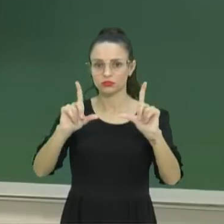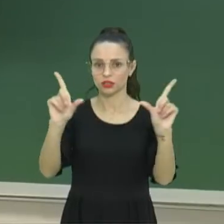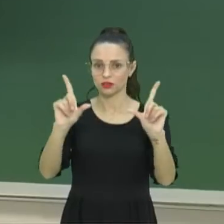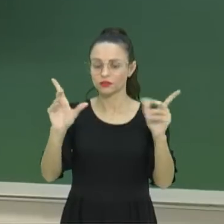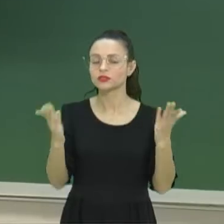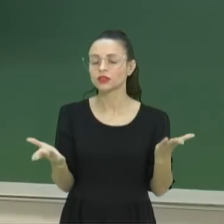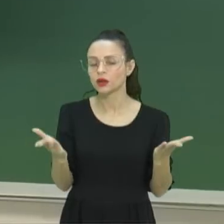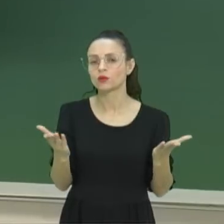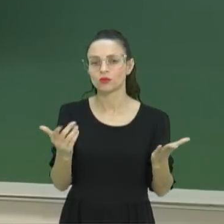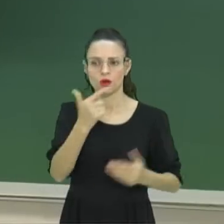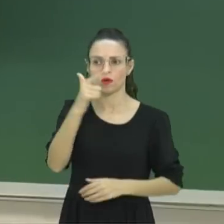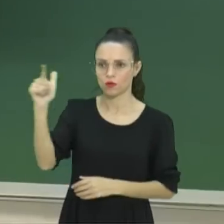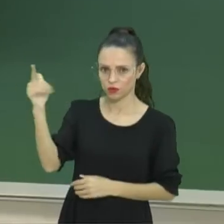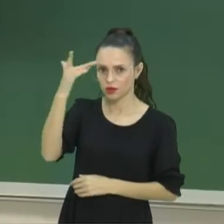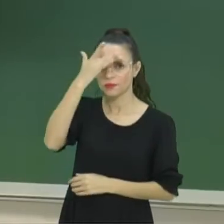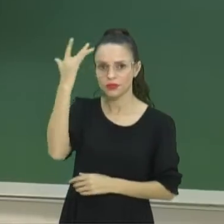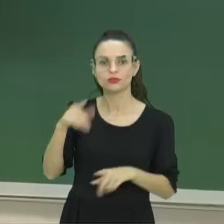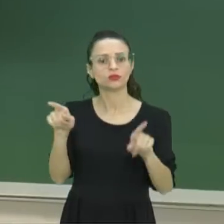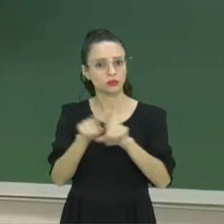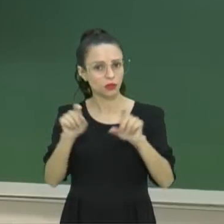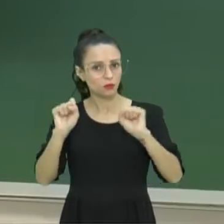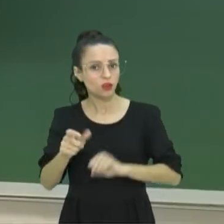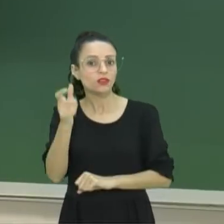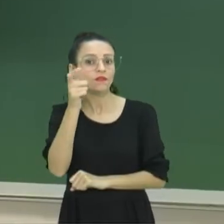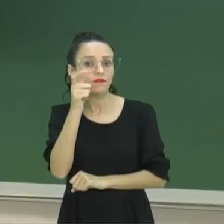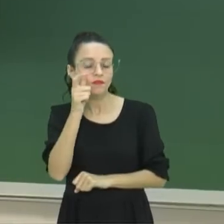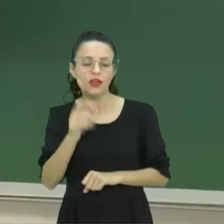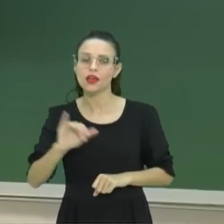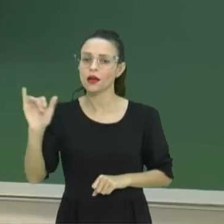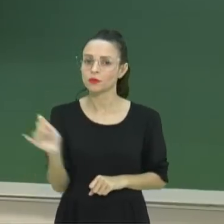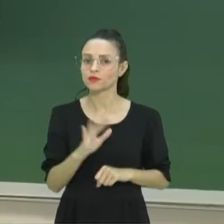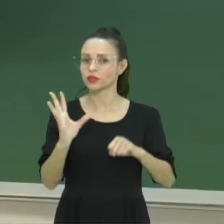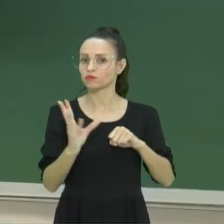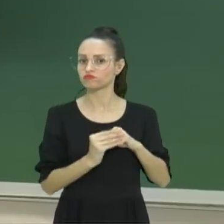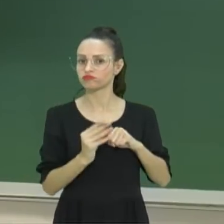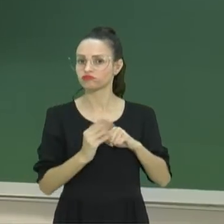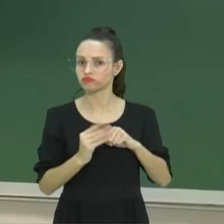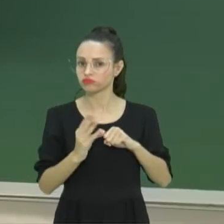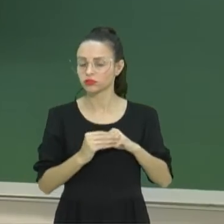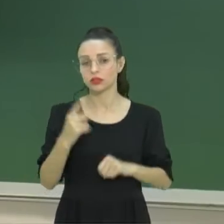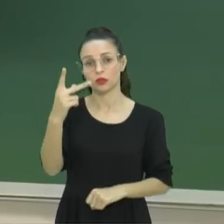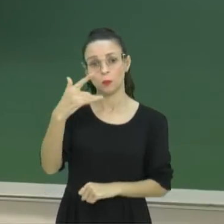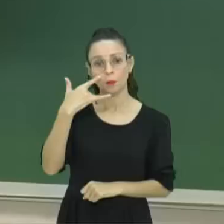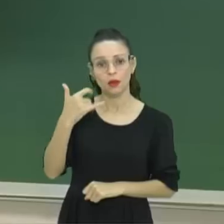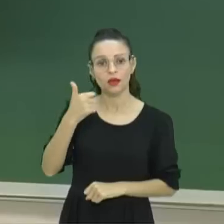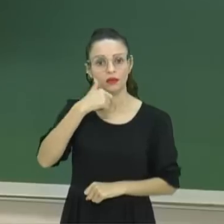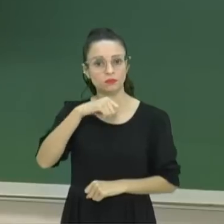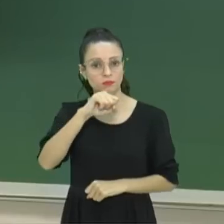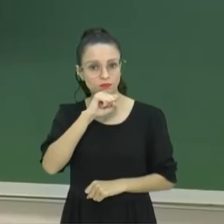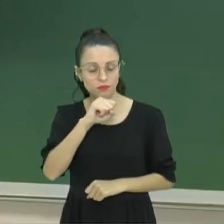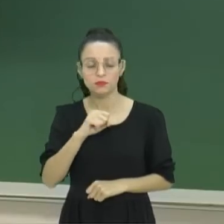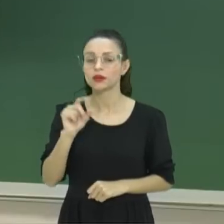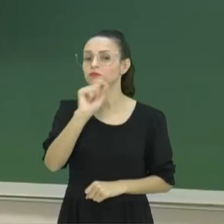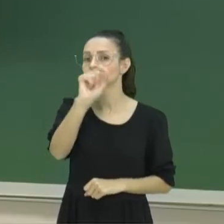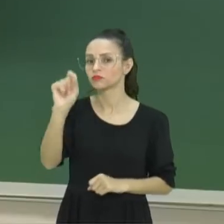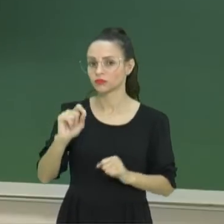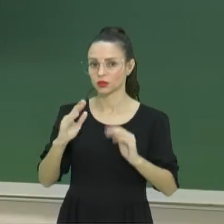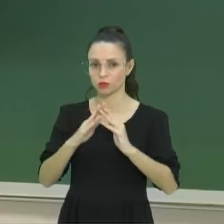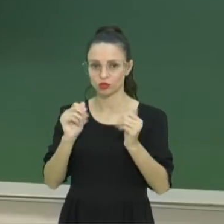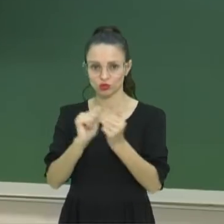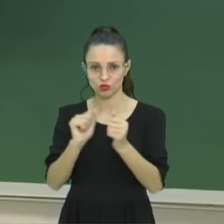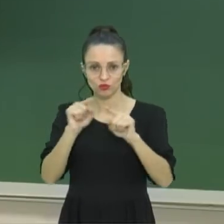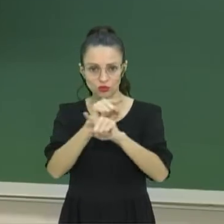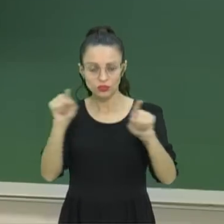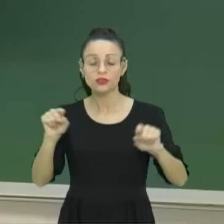casa, outras pessoas também poderão acessar esse conhecimento, não é verdade? O seu pai, a sua mãe, quem vive com você.